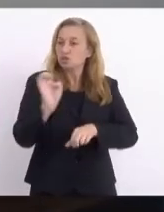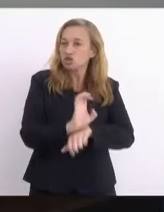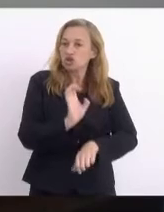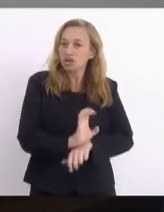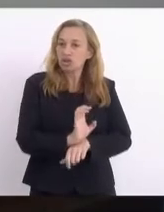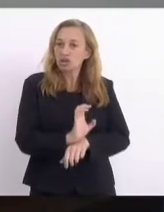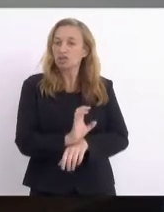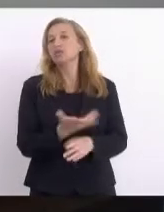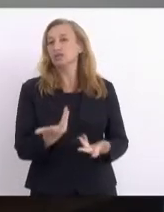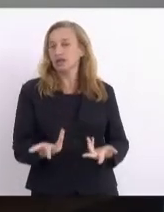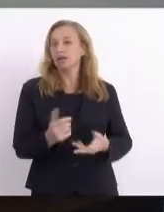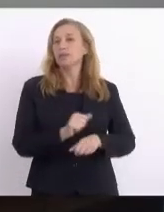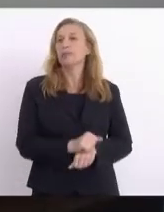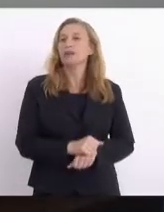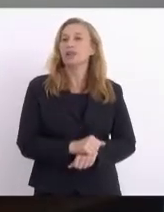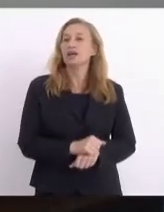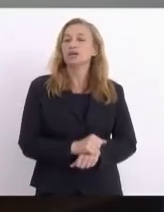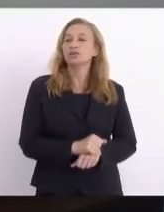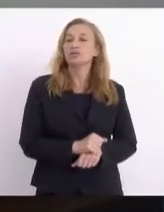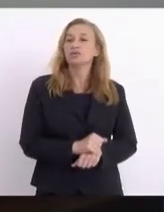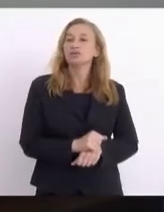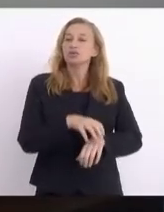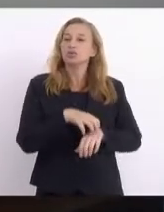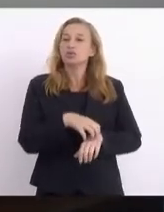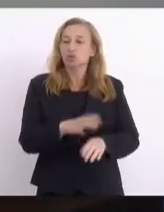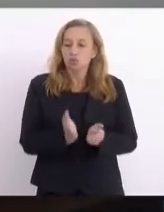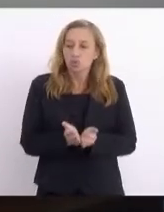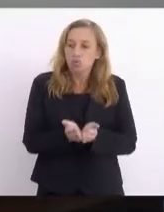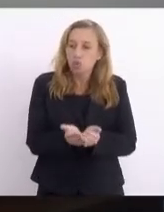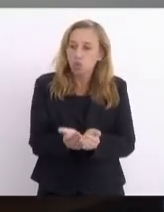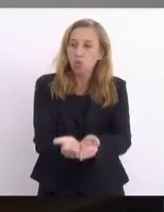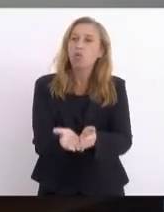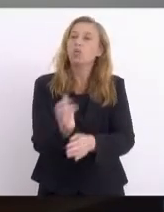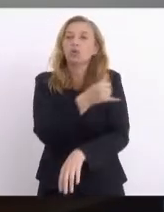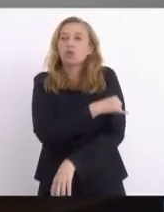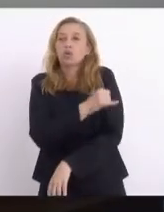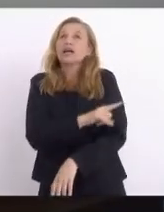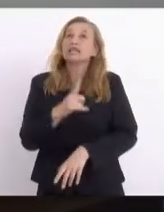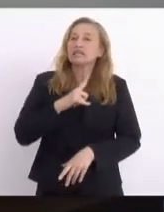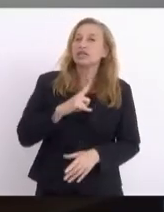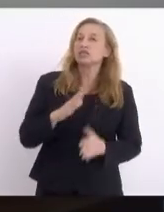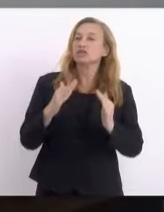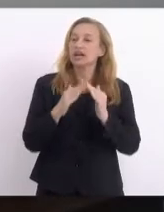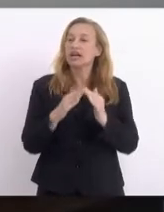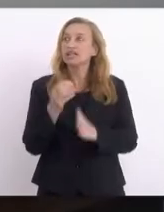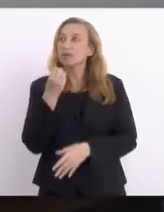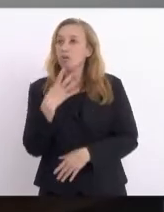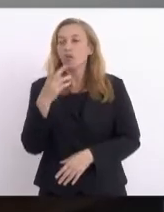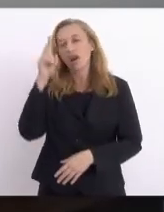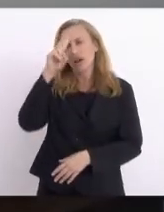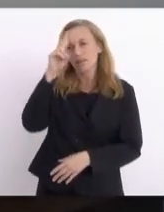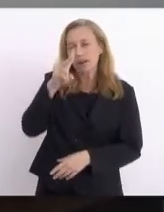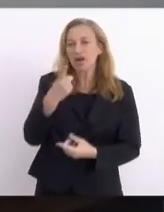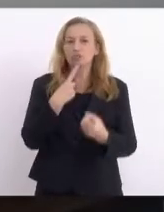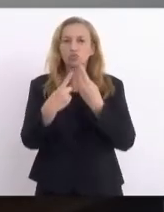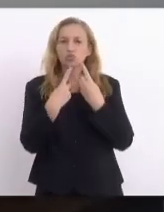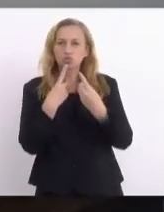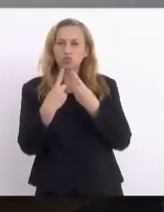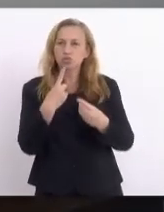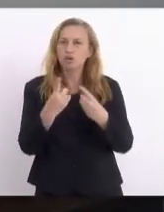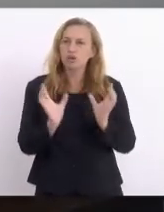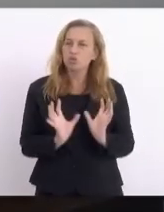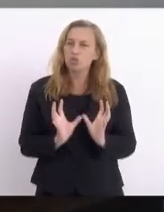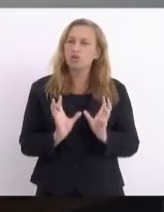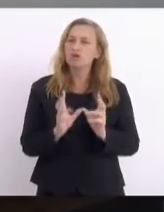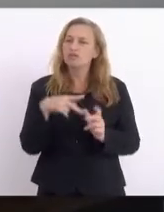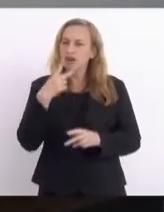sobre a concessão do transporte aquaviário no Rio de Janeiro, né? Nós temos na casa, é bom lembrar, um debate muito bem acumulado sobre